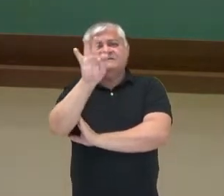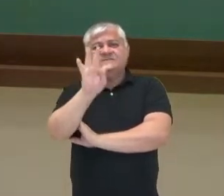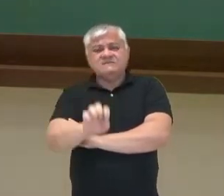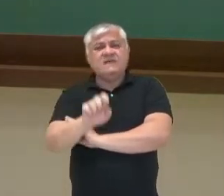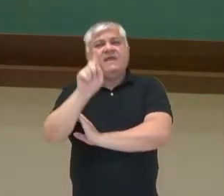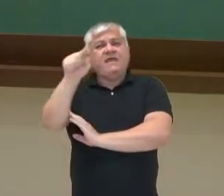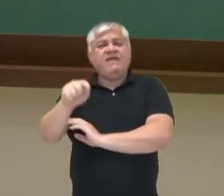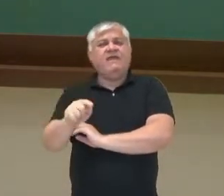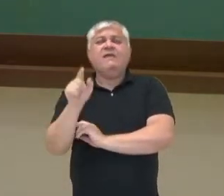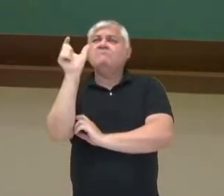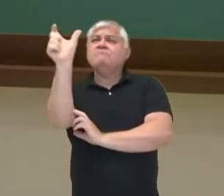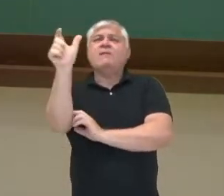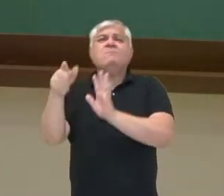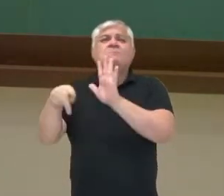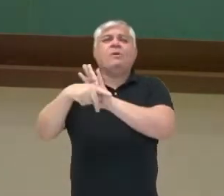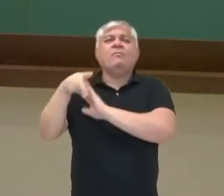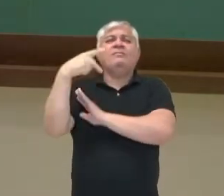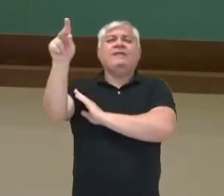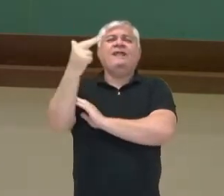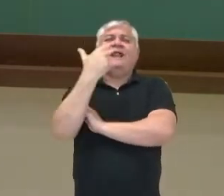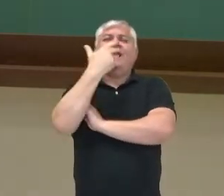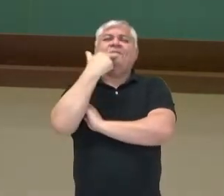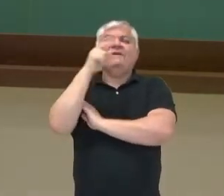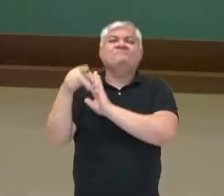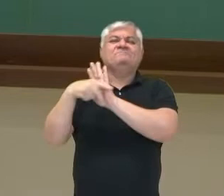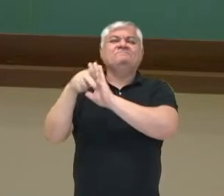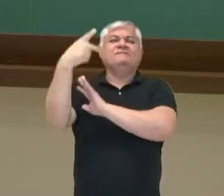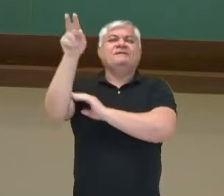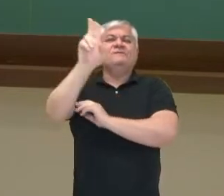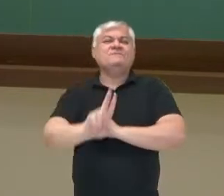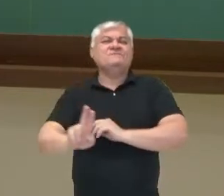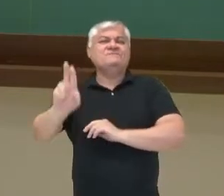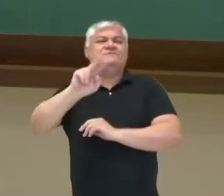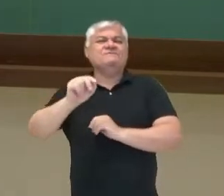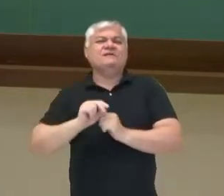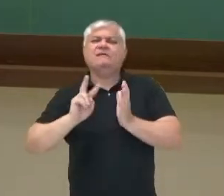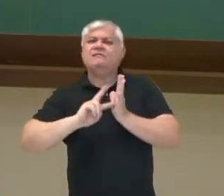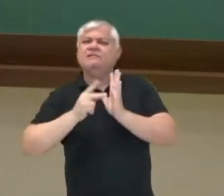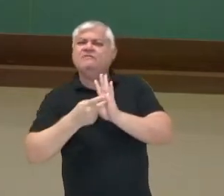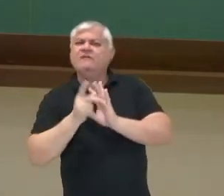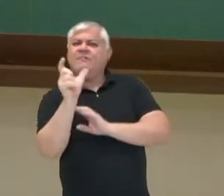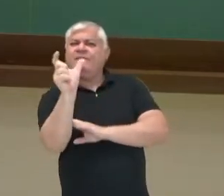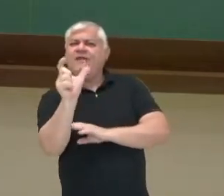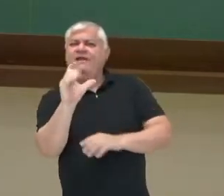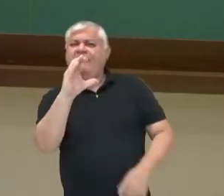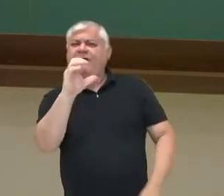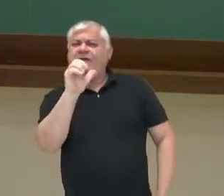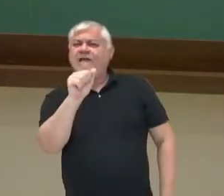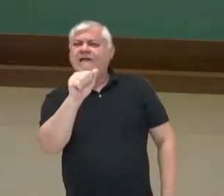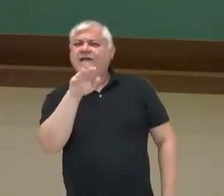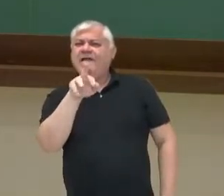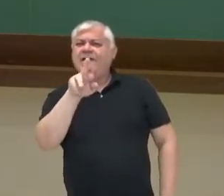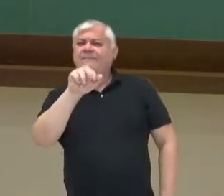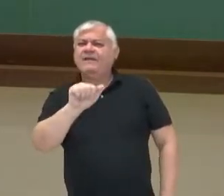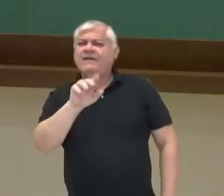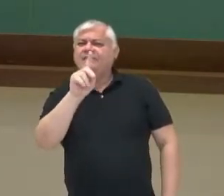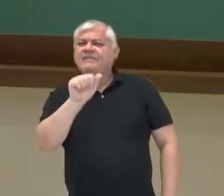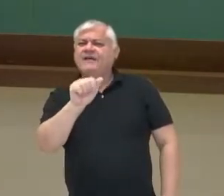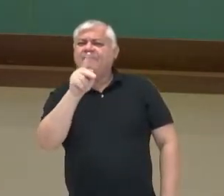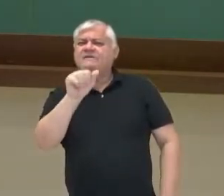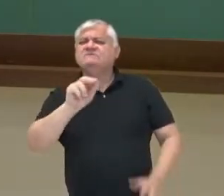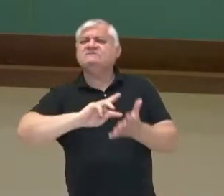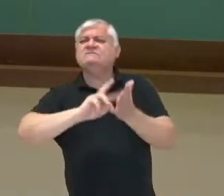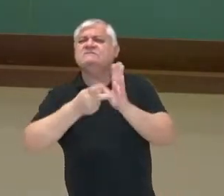muito popular da região Nordeste. O que será que essa expressão representa, né? Por que será que ela é utilizada?